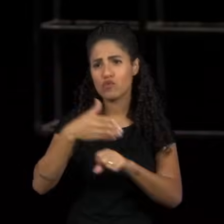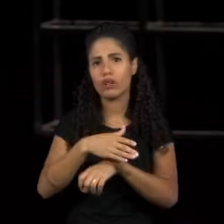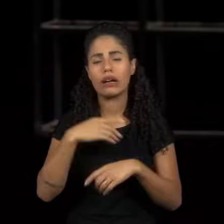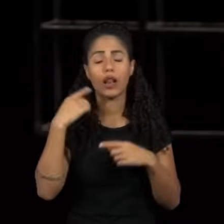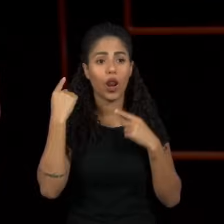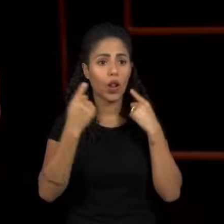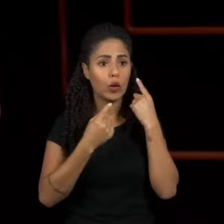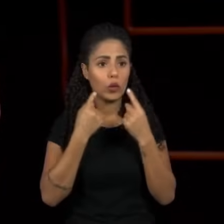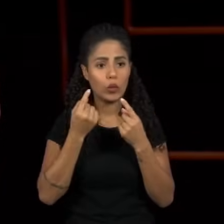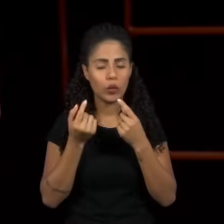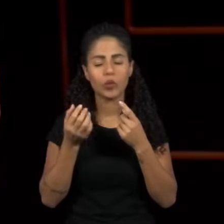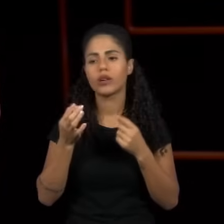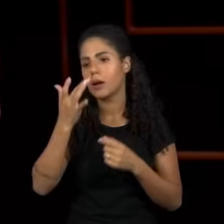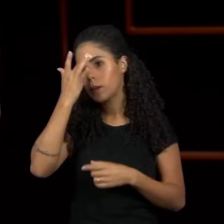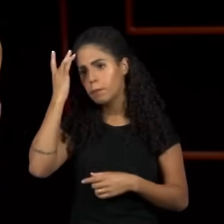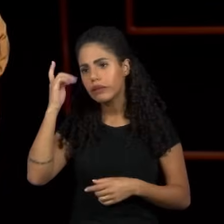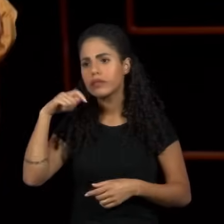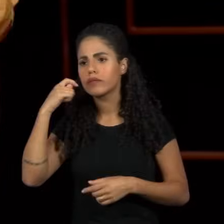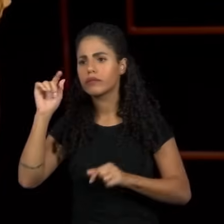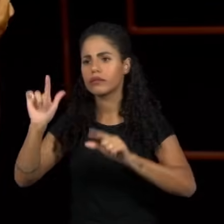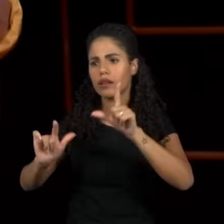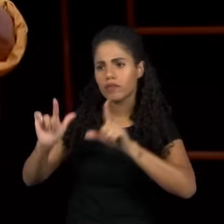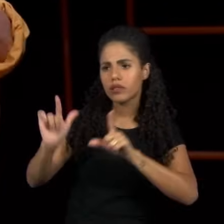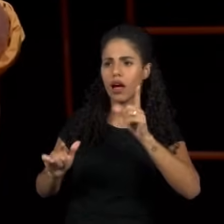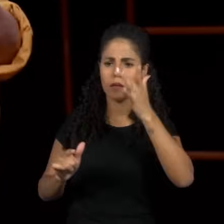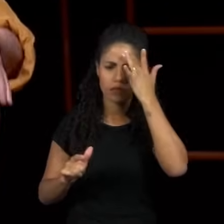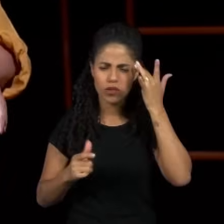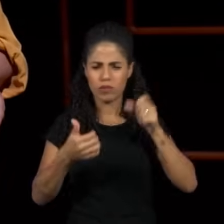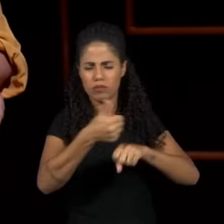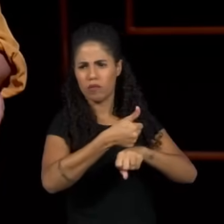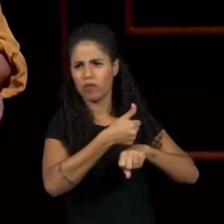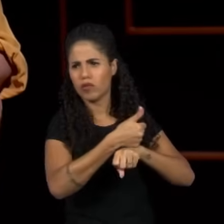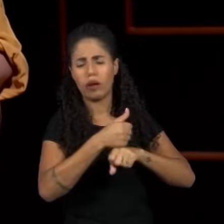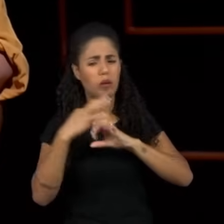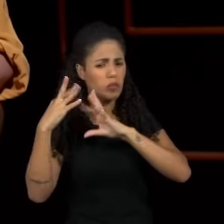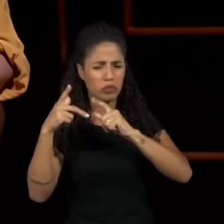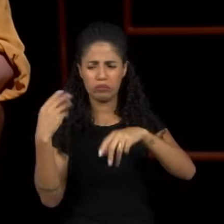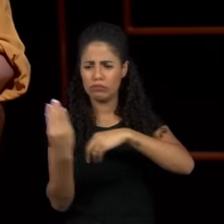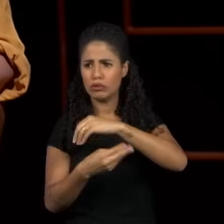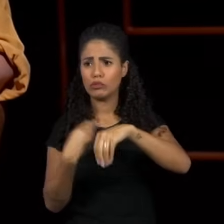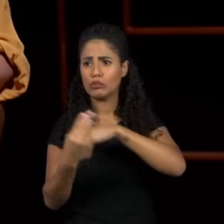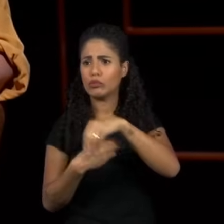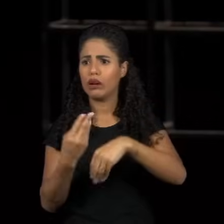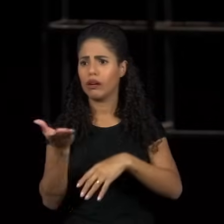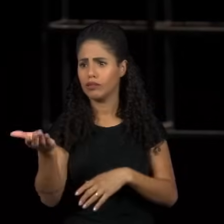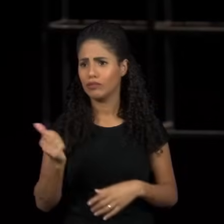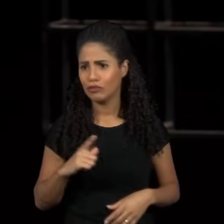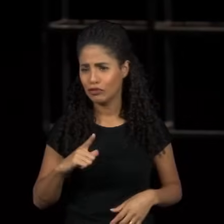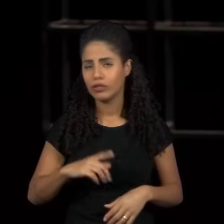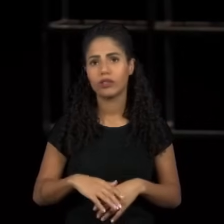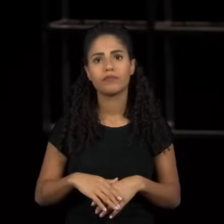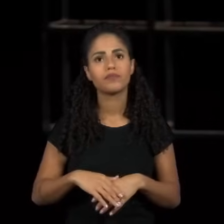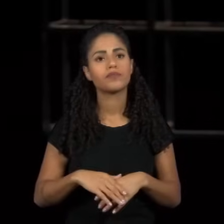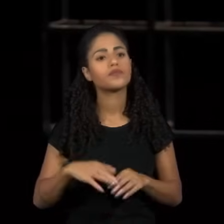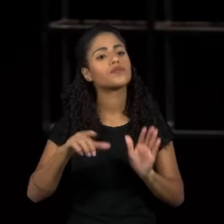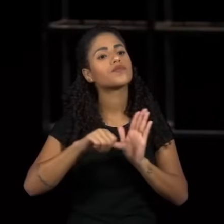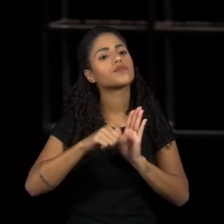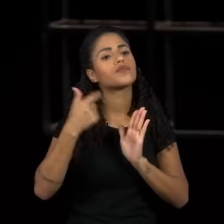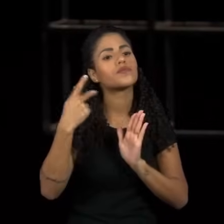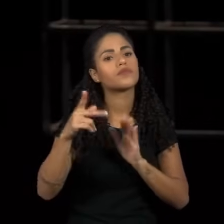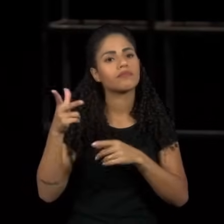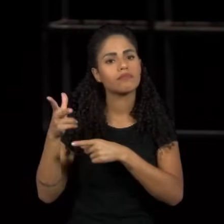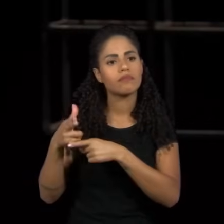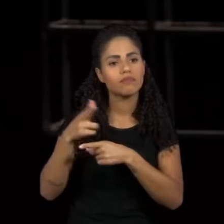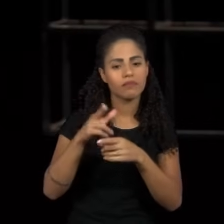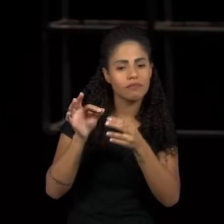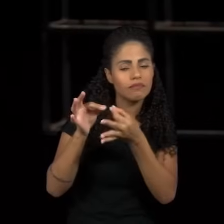Da televisão, atores amadores, atores profissionais. Tinha de tudo misturado. Uhum. E o seu primeiro longa-metragem